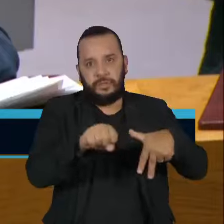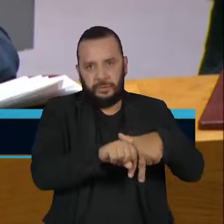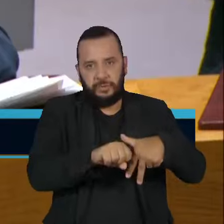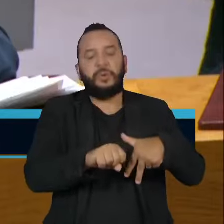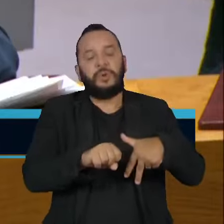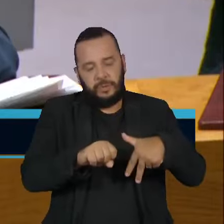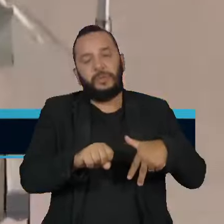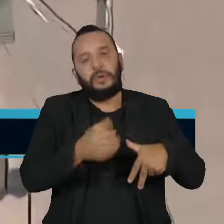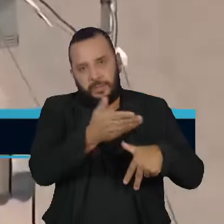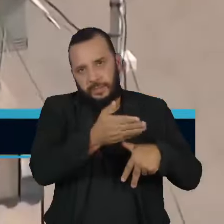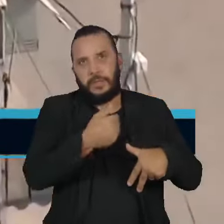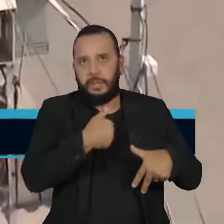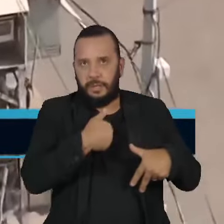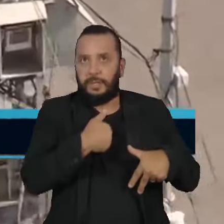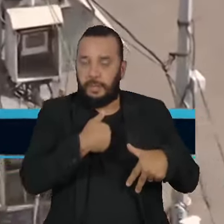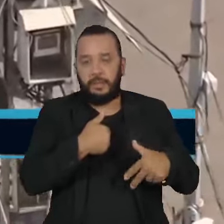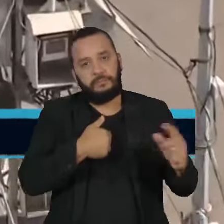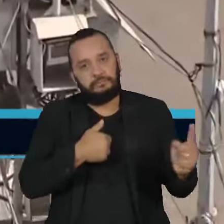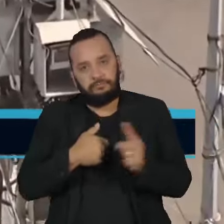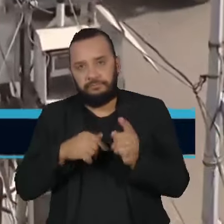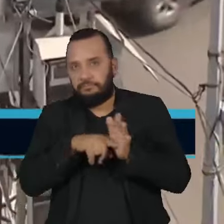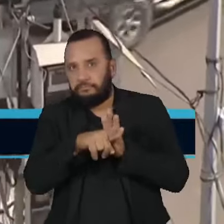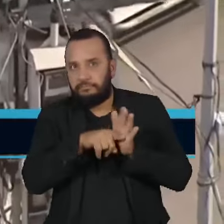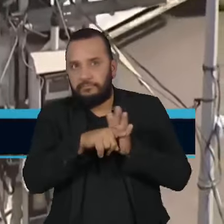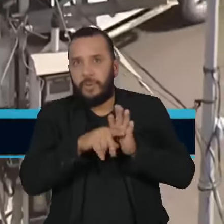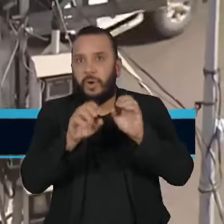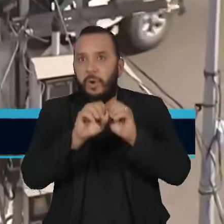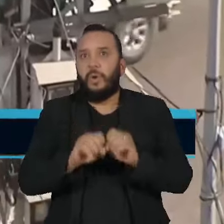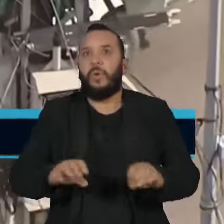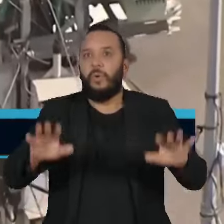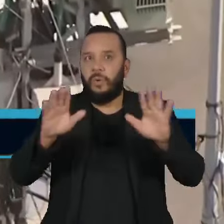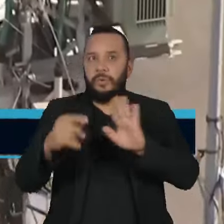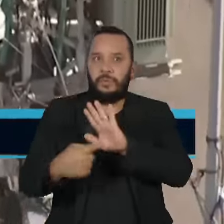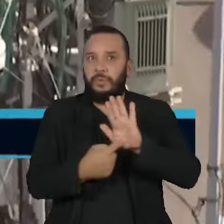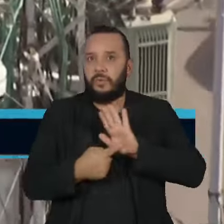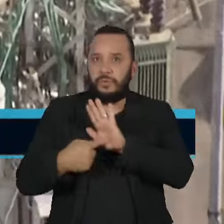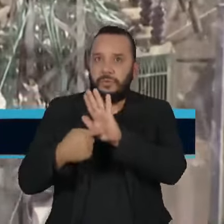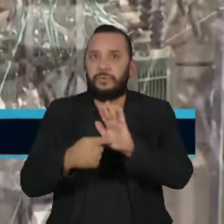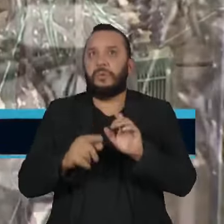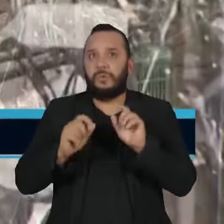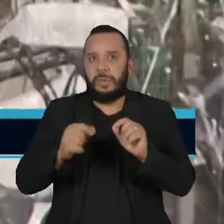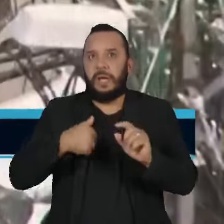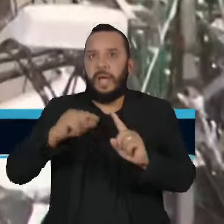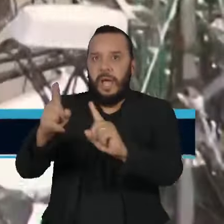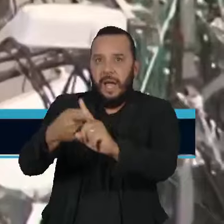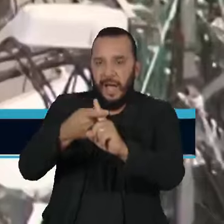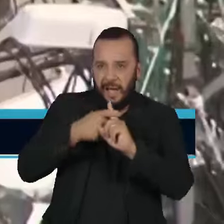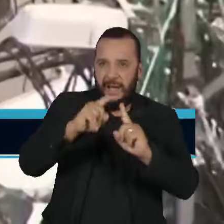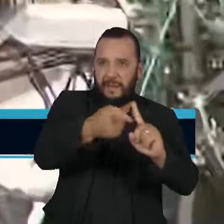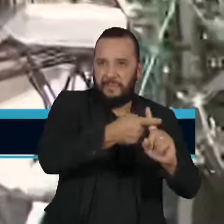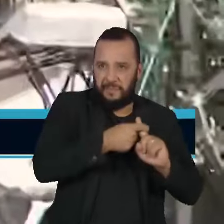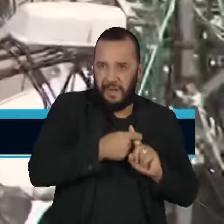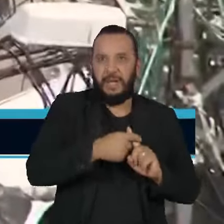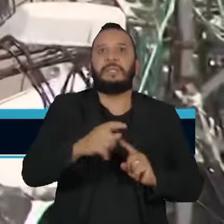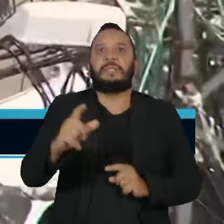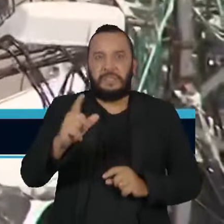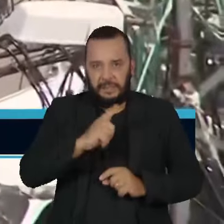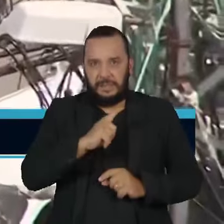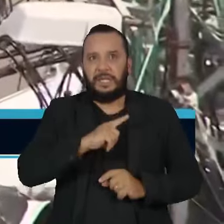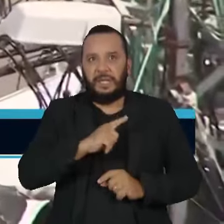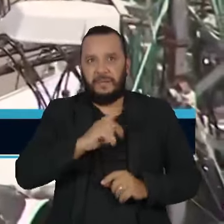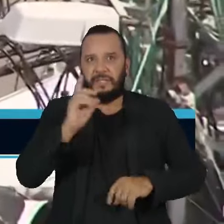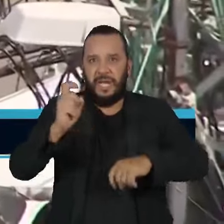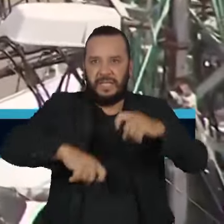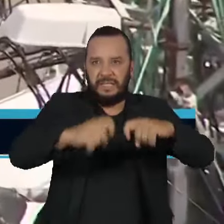consultas. A ONU divulgou um relatório com evidências de ataques sexuais do Hamas durante o ataque terrorista de 7